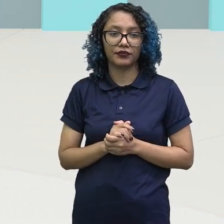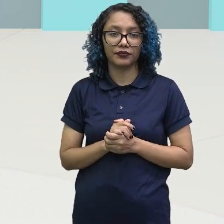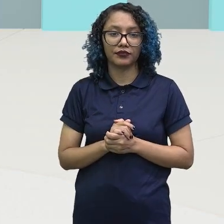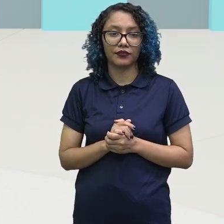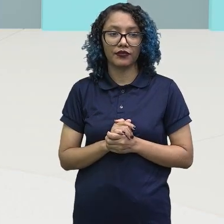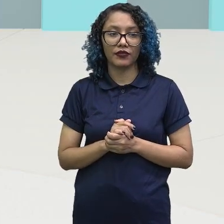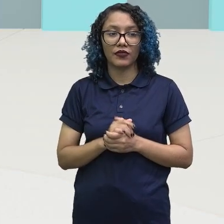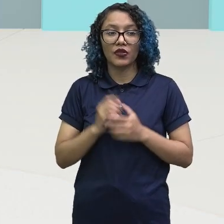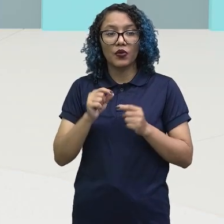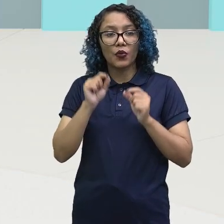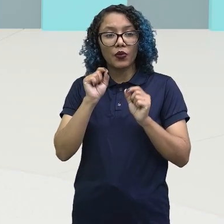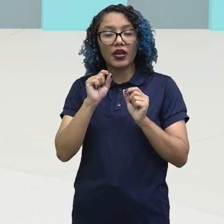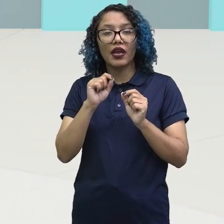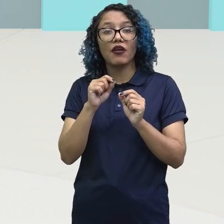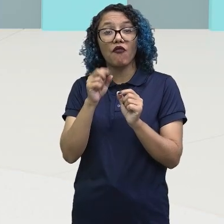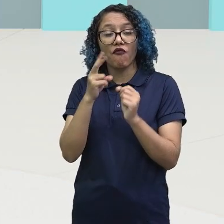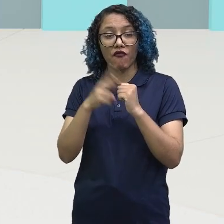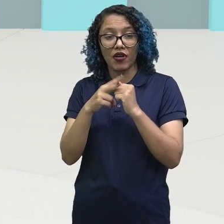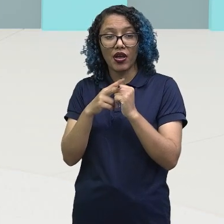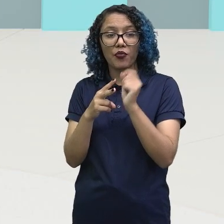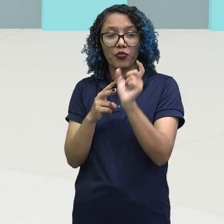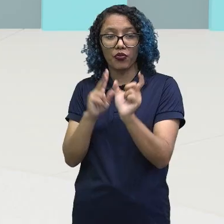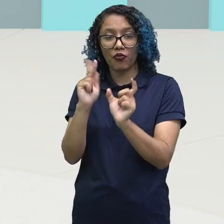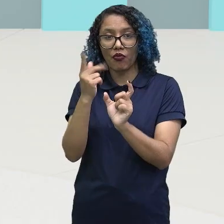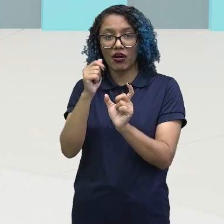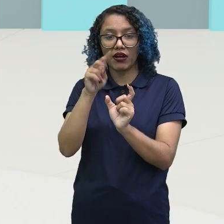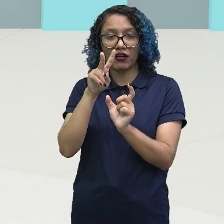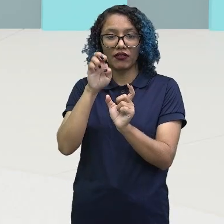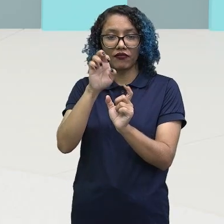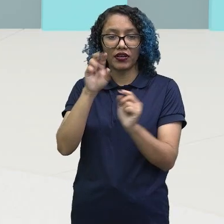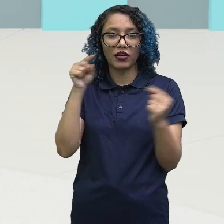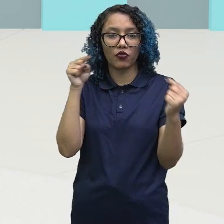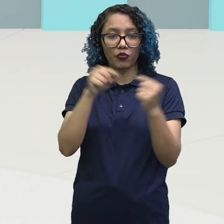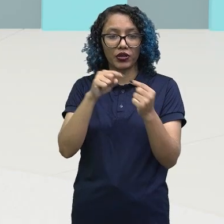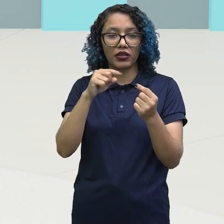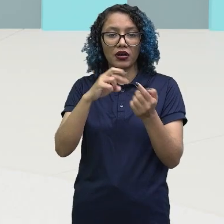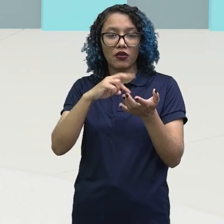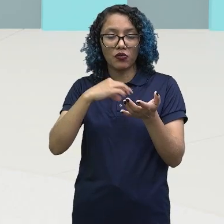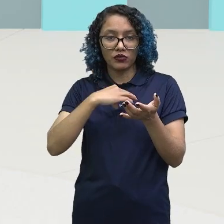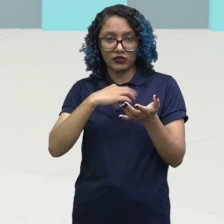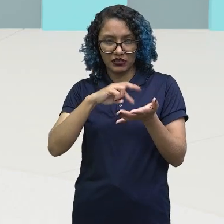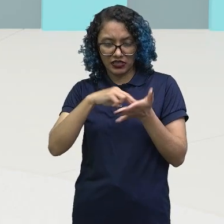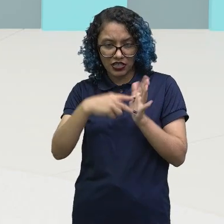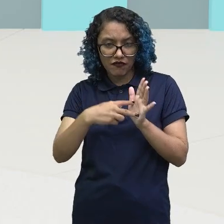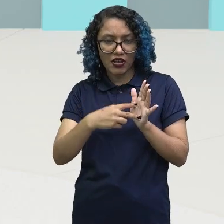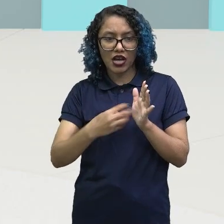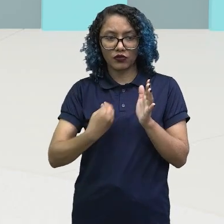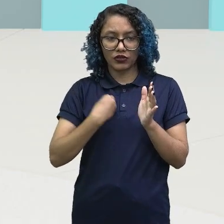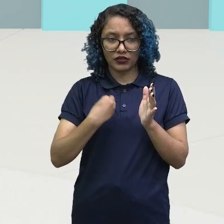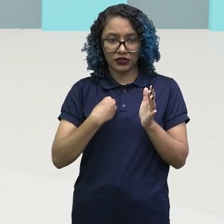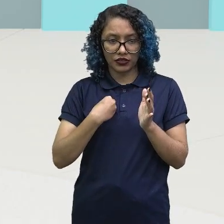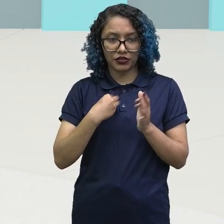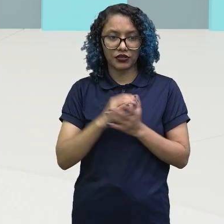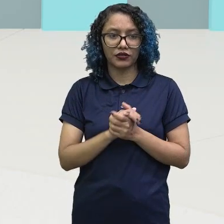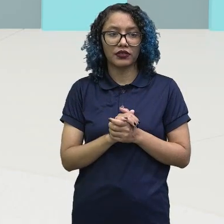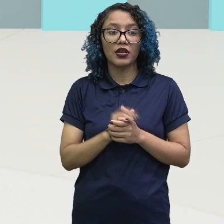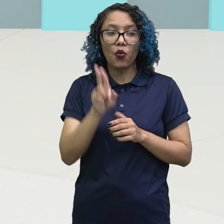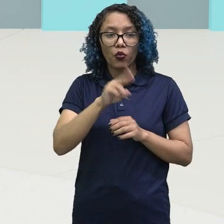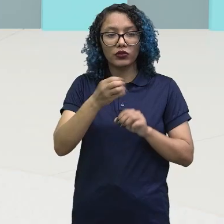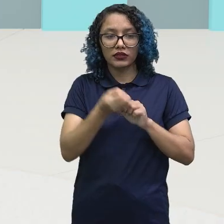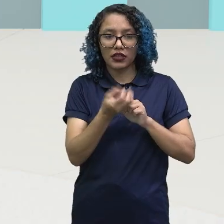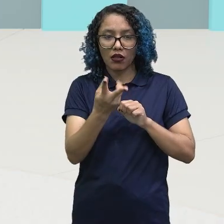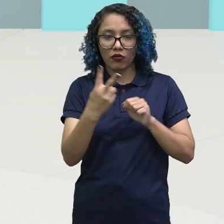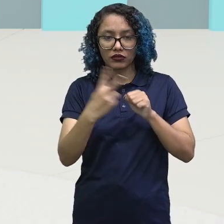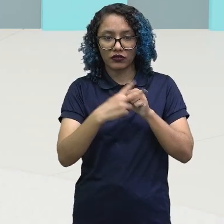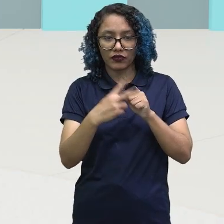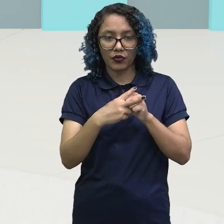sentido de existir, formando a locução verbal, transmite uma impessoalidade